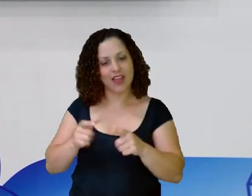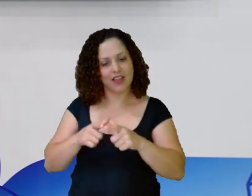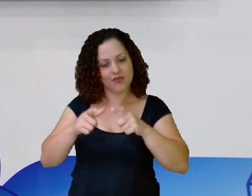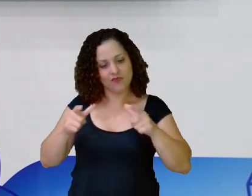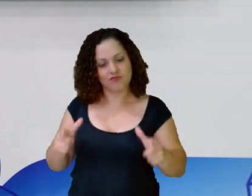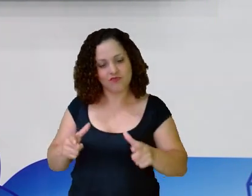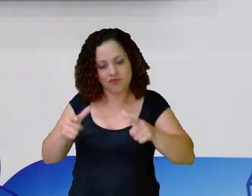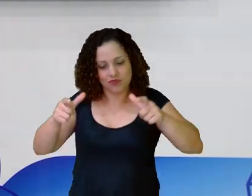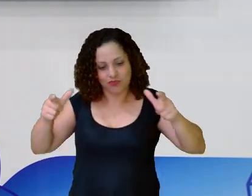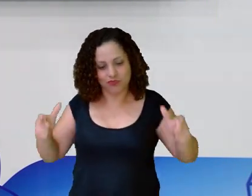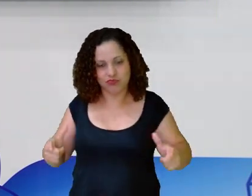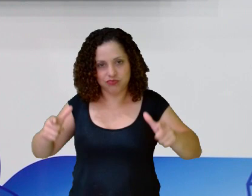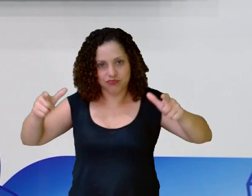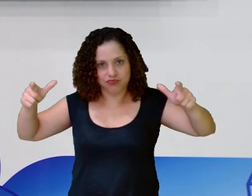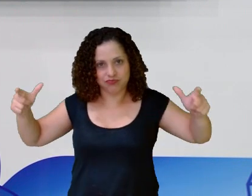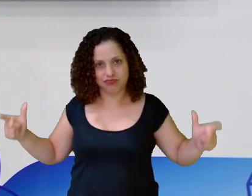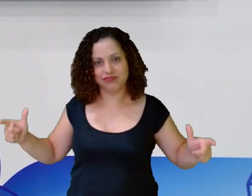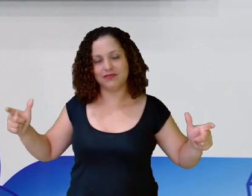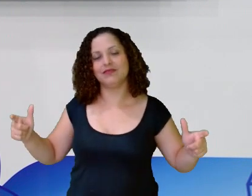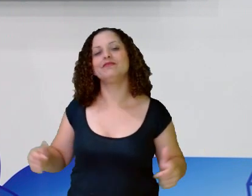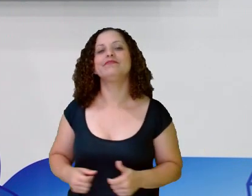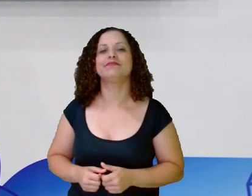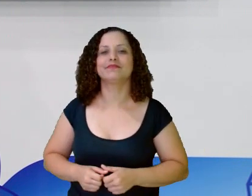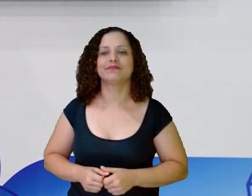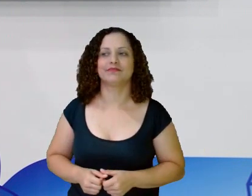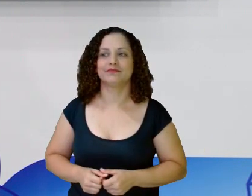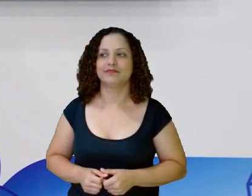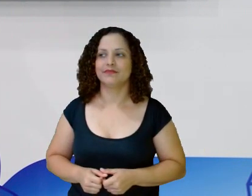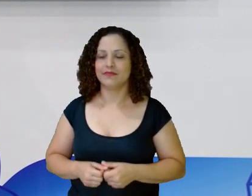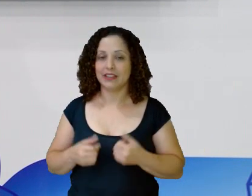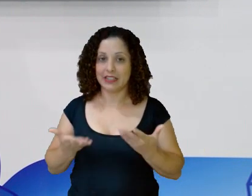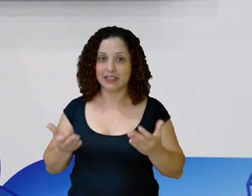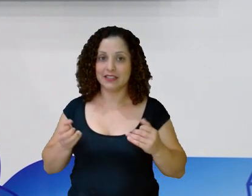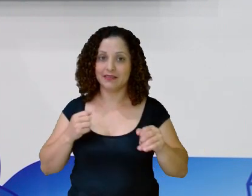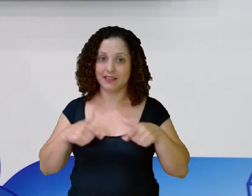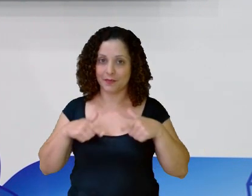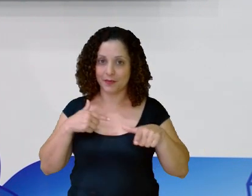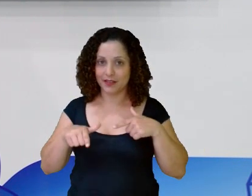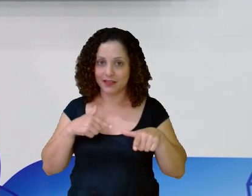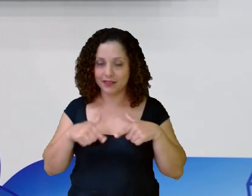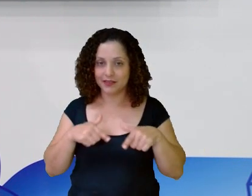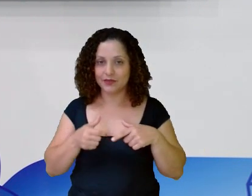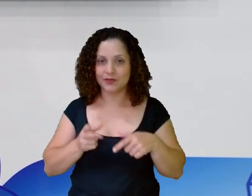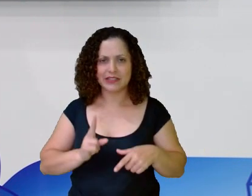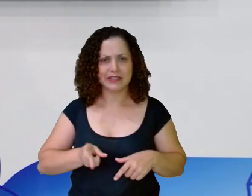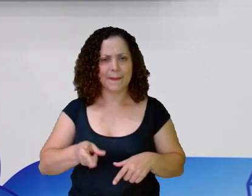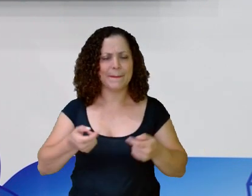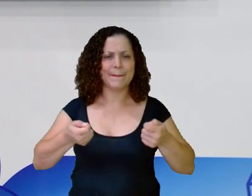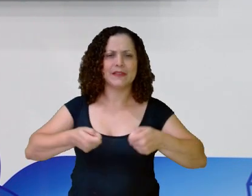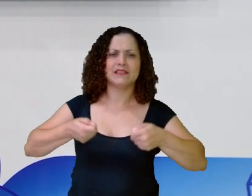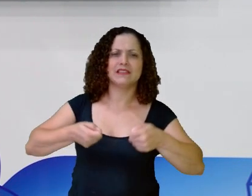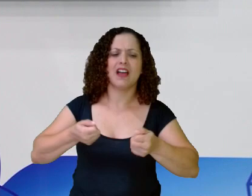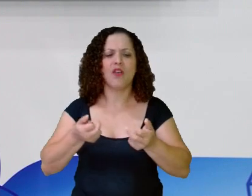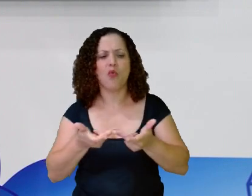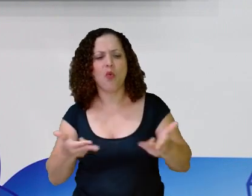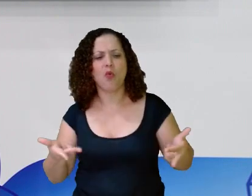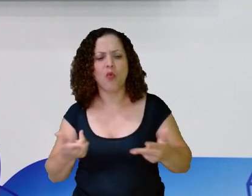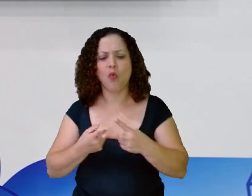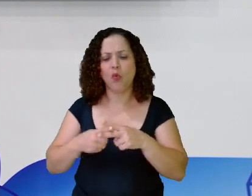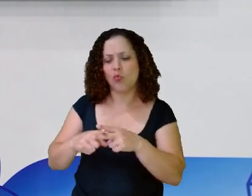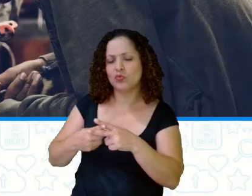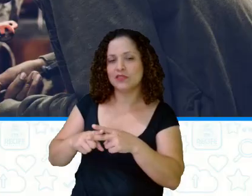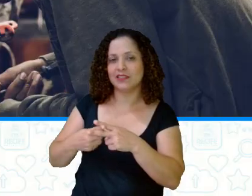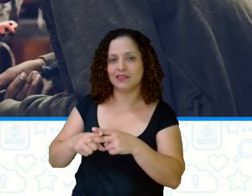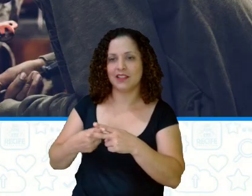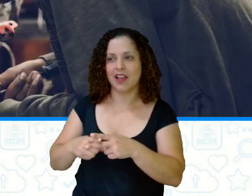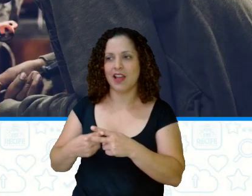crescendo cada vez mais a cidade, pensando nesse trabalho. Então, sempre que você precisa de alguma coisa, precisa consertar algo, até eu coloquei